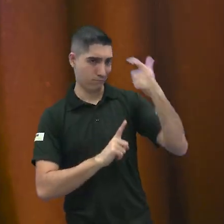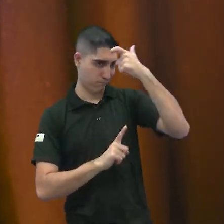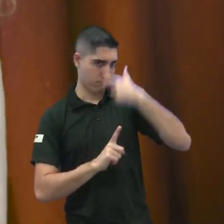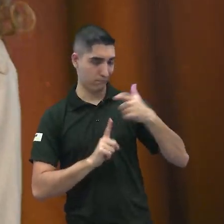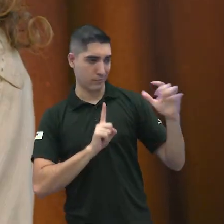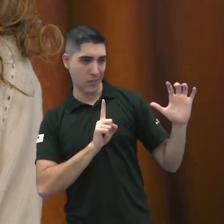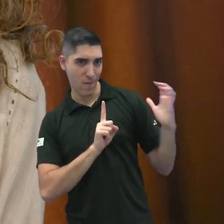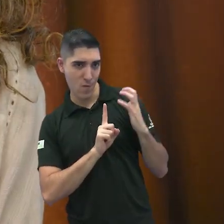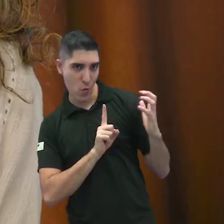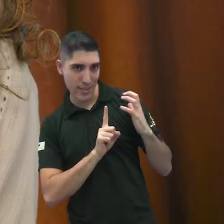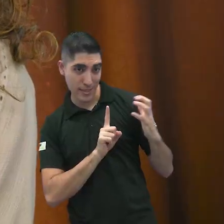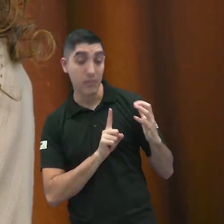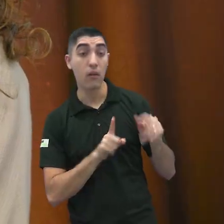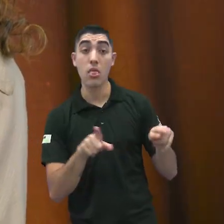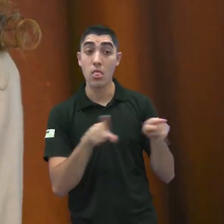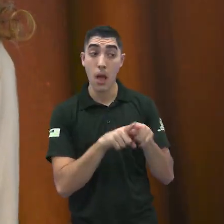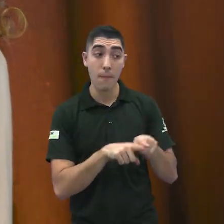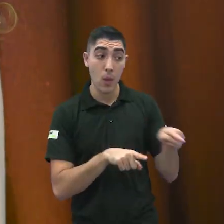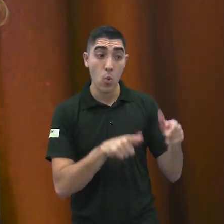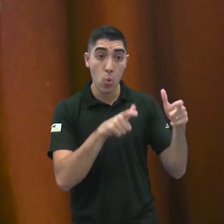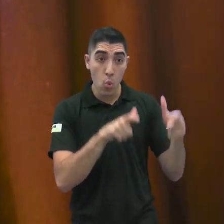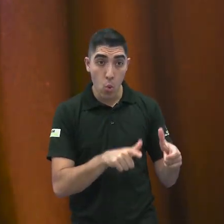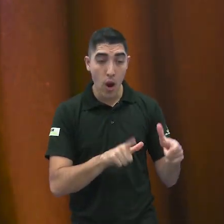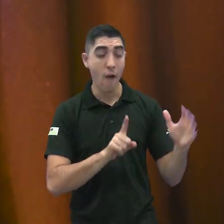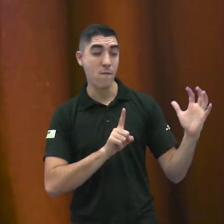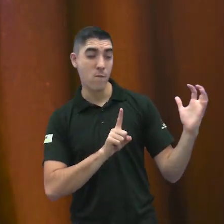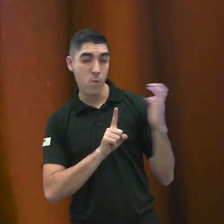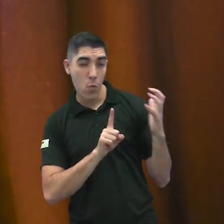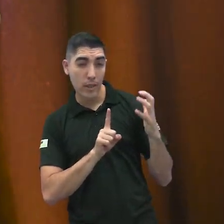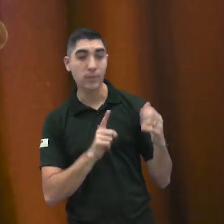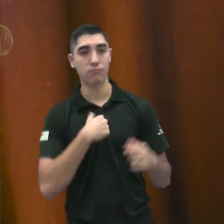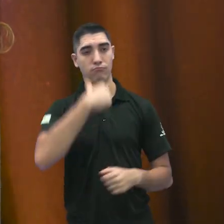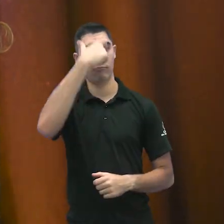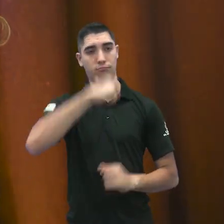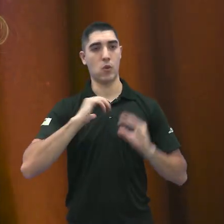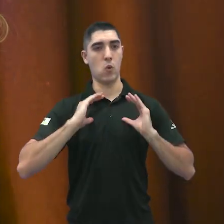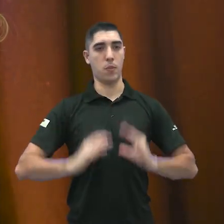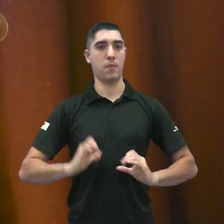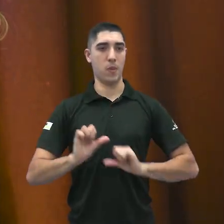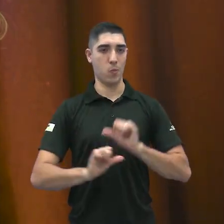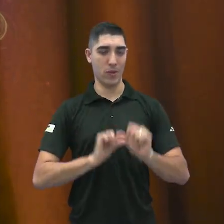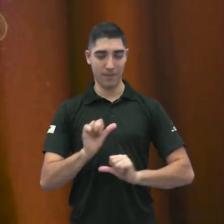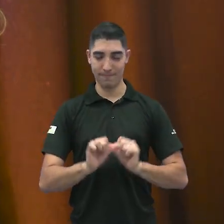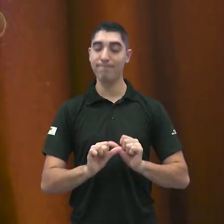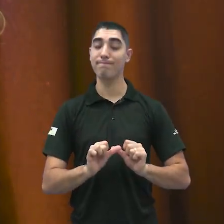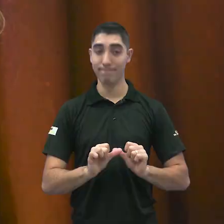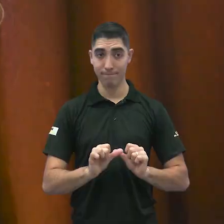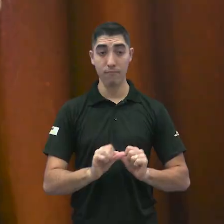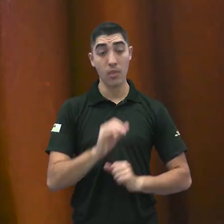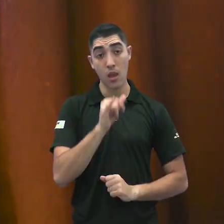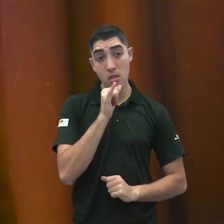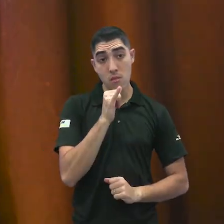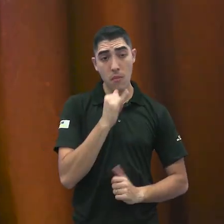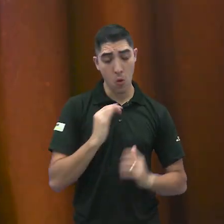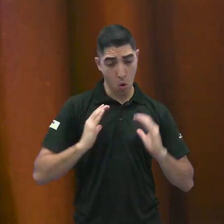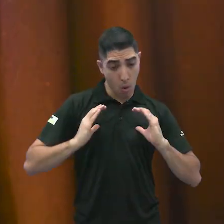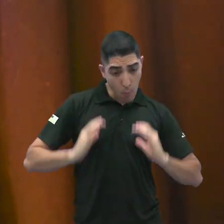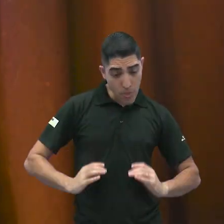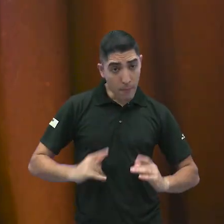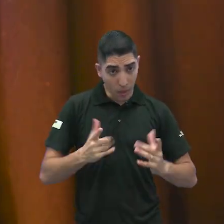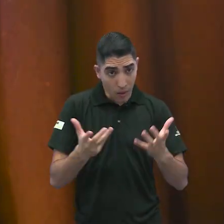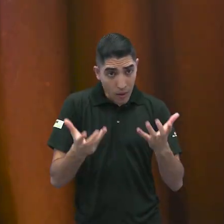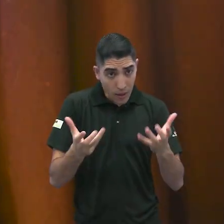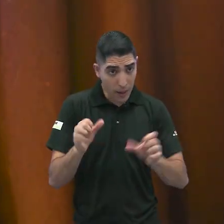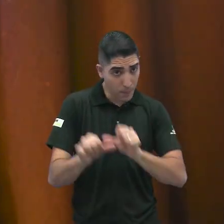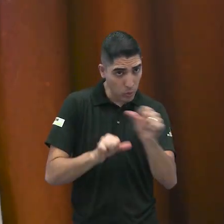o desenvolvimento do nosso comportamento, o ambiente influencia muito a mudança de comportamento. Tá? Então, quando a gente quer mudar